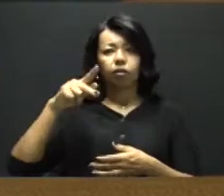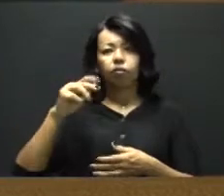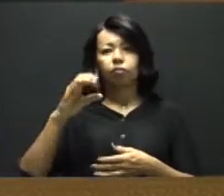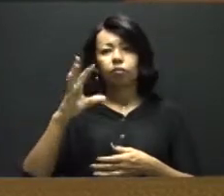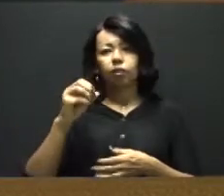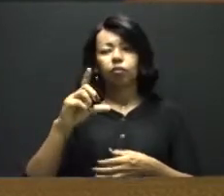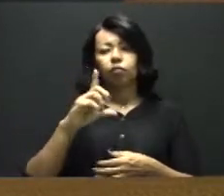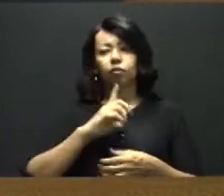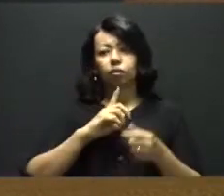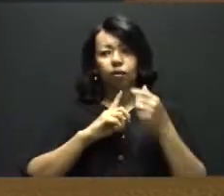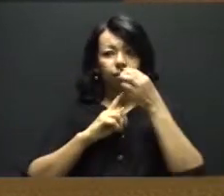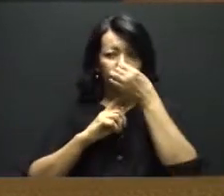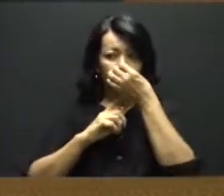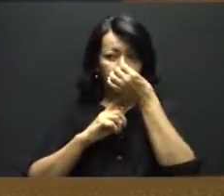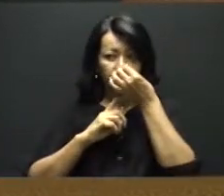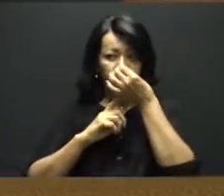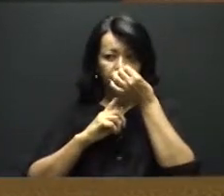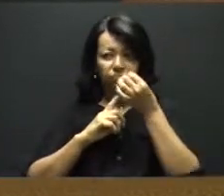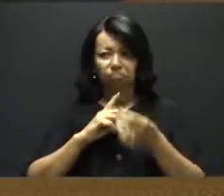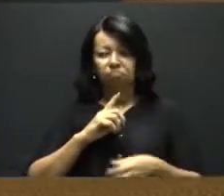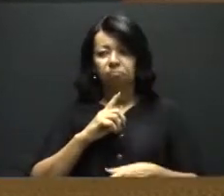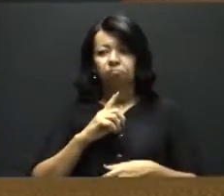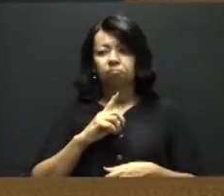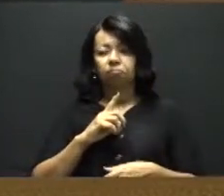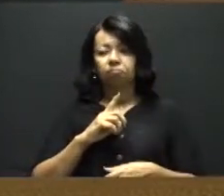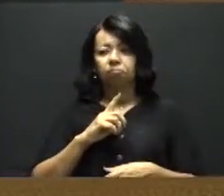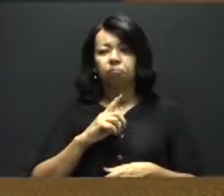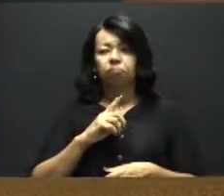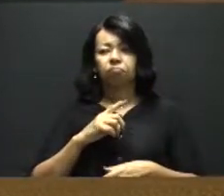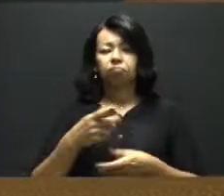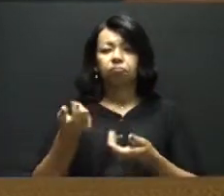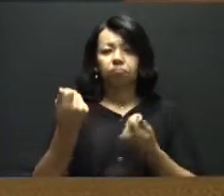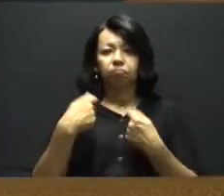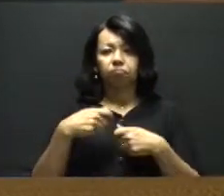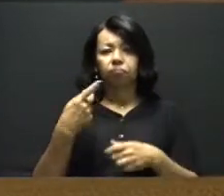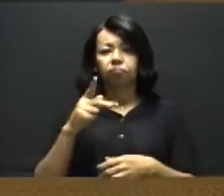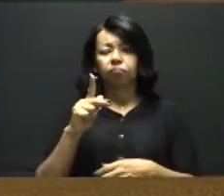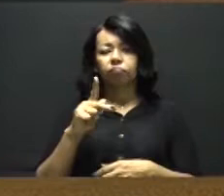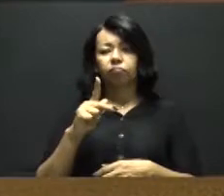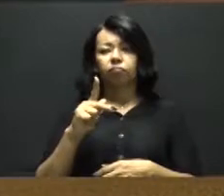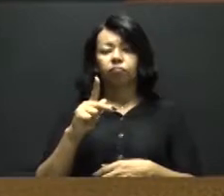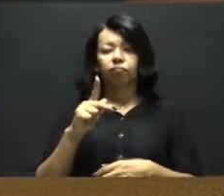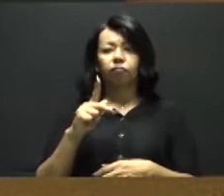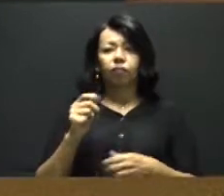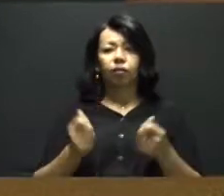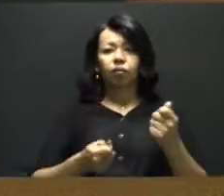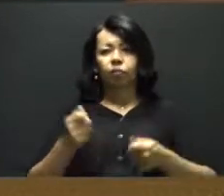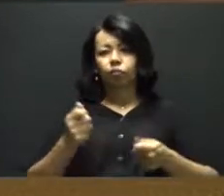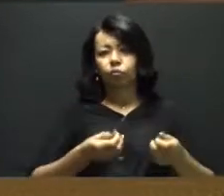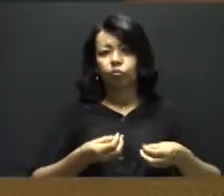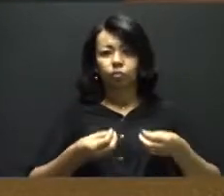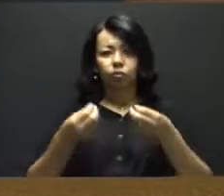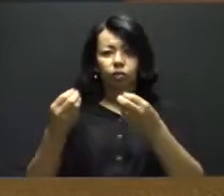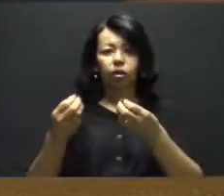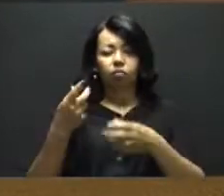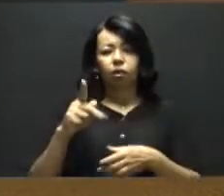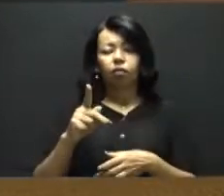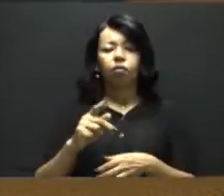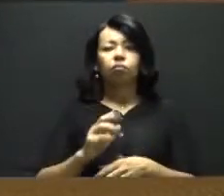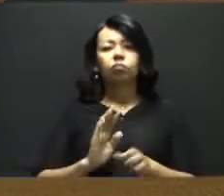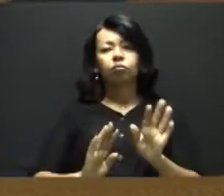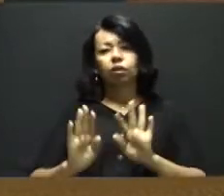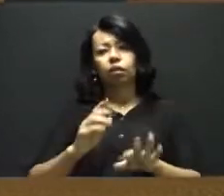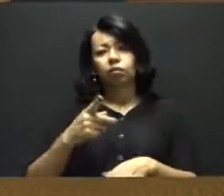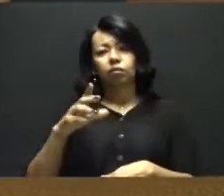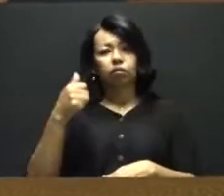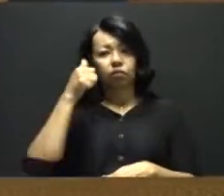tender tem disponibilizada a condução de transporte semanalmente aos tratamentos da minha